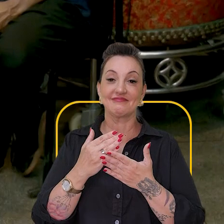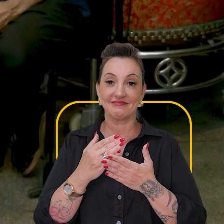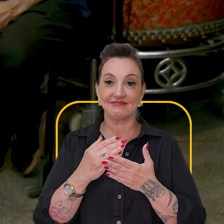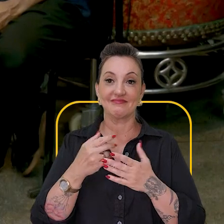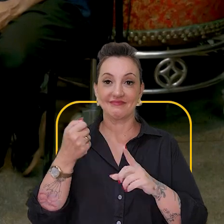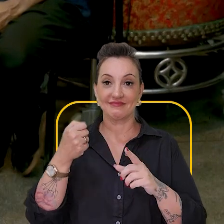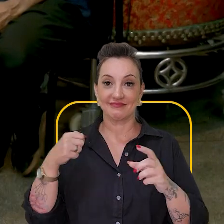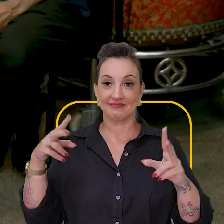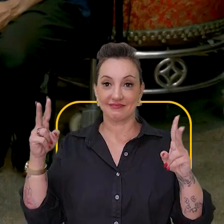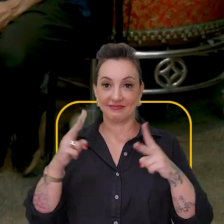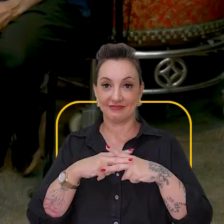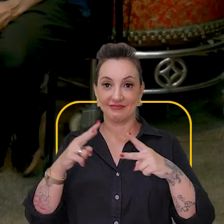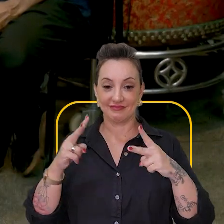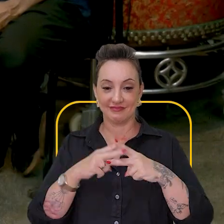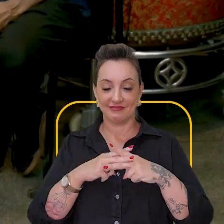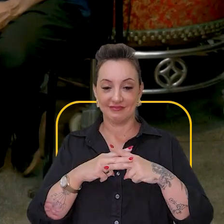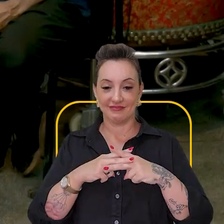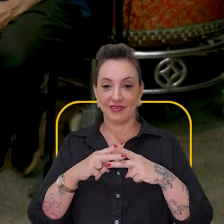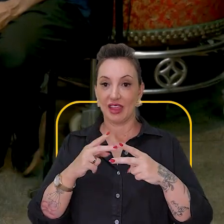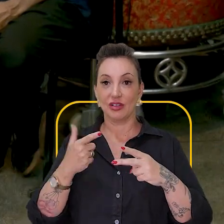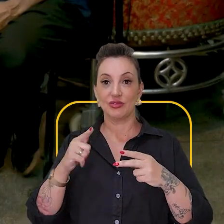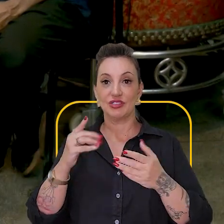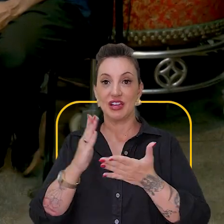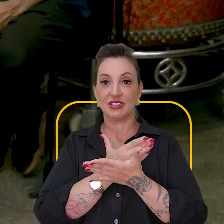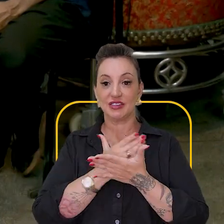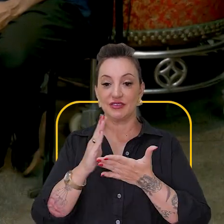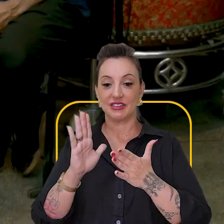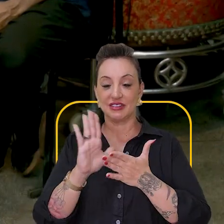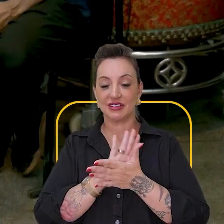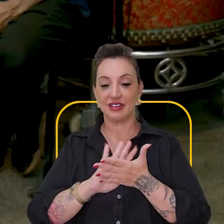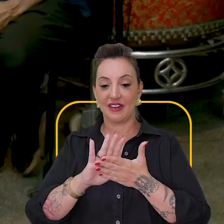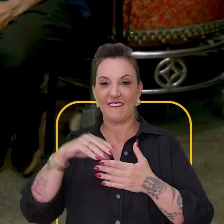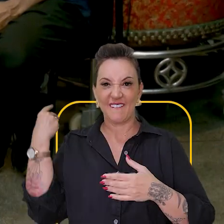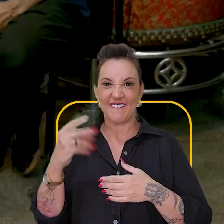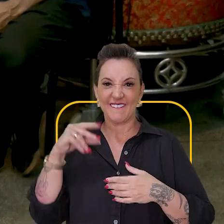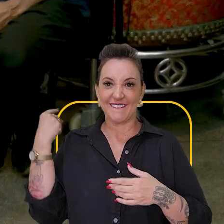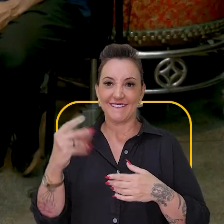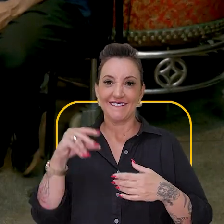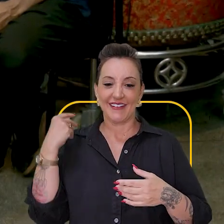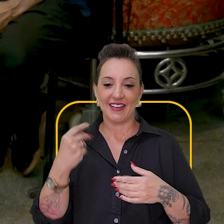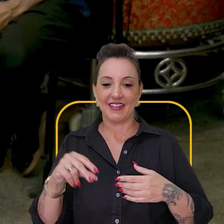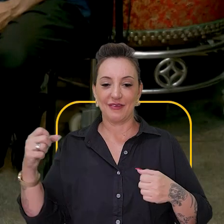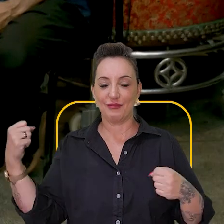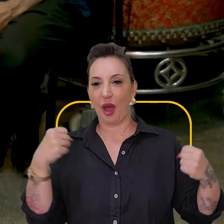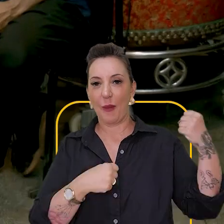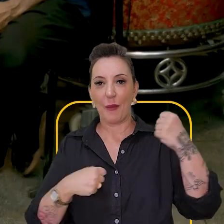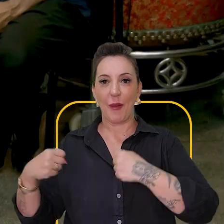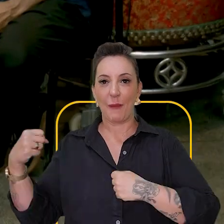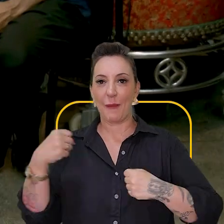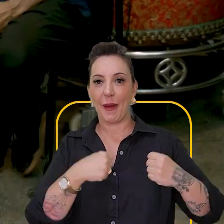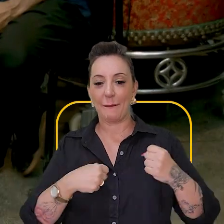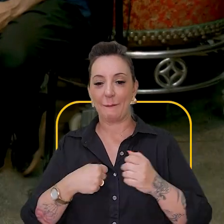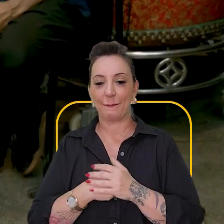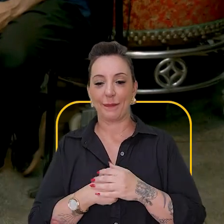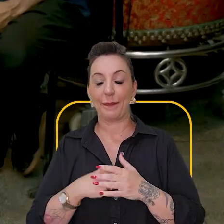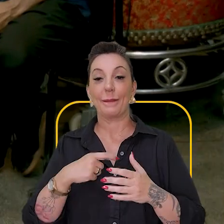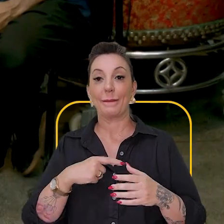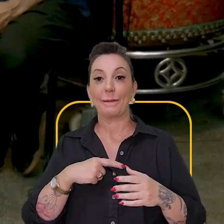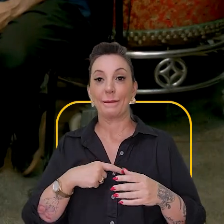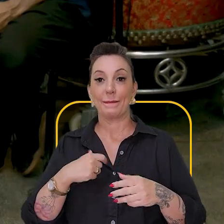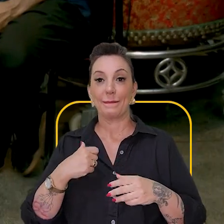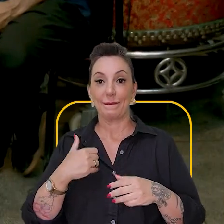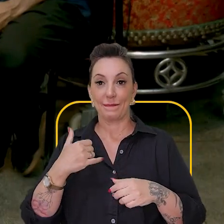lutas começou não tinha divisão começaram na porrada ali que porrada e porrada e porrada tem um